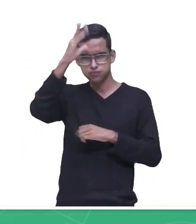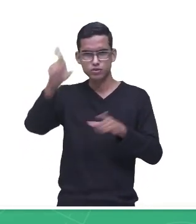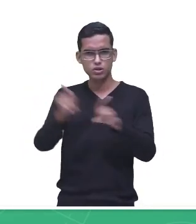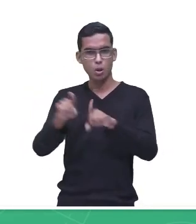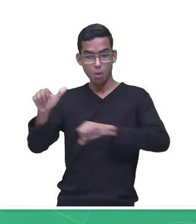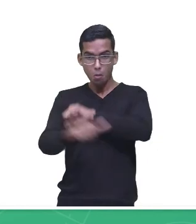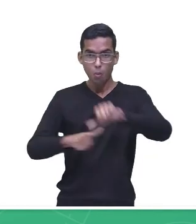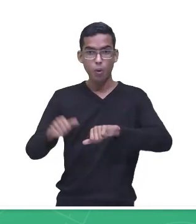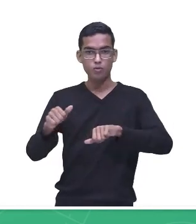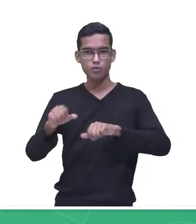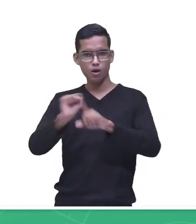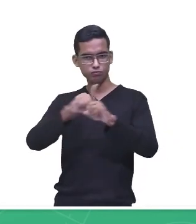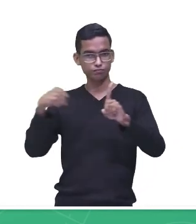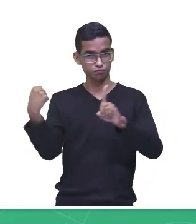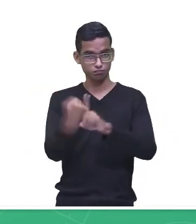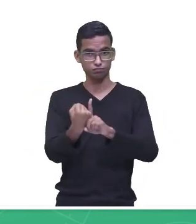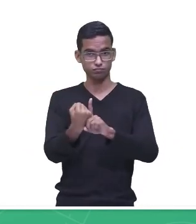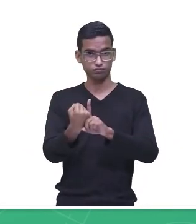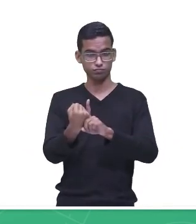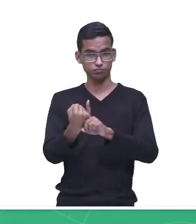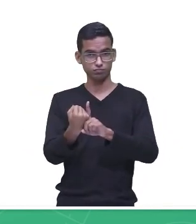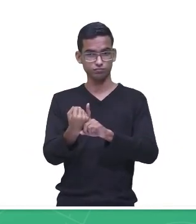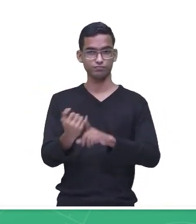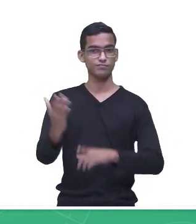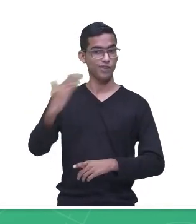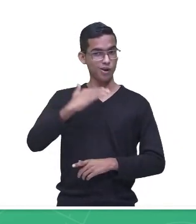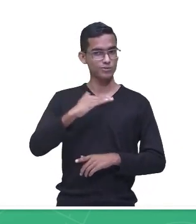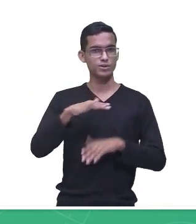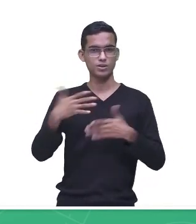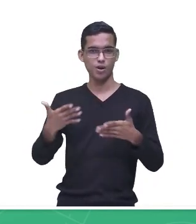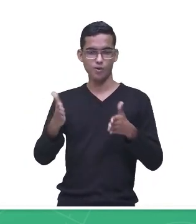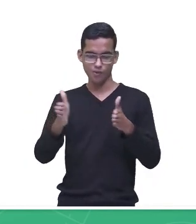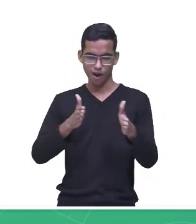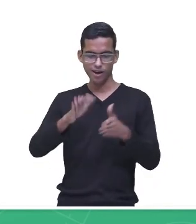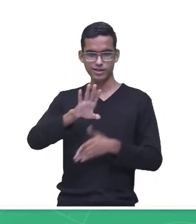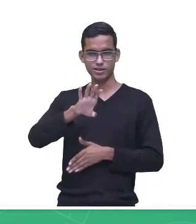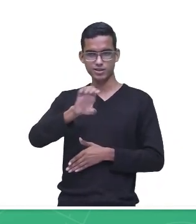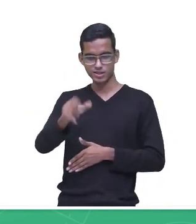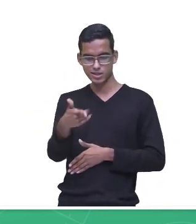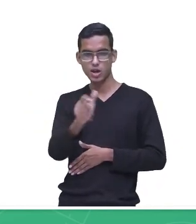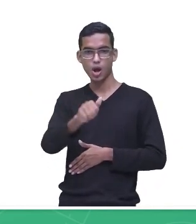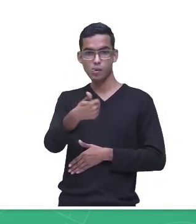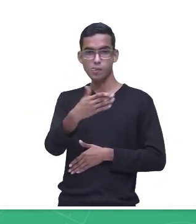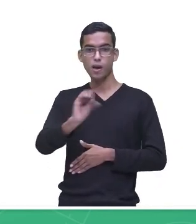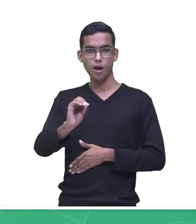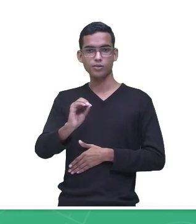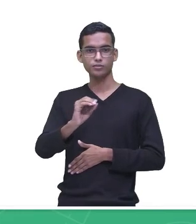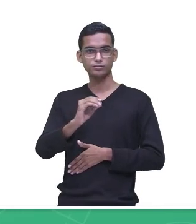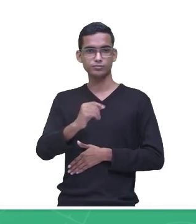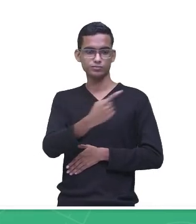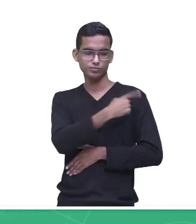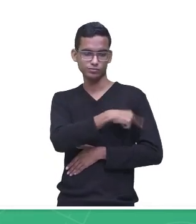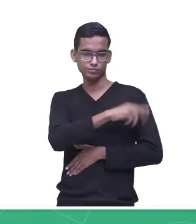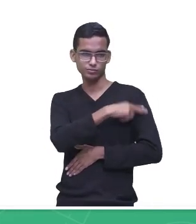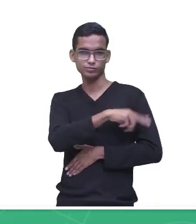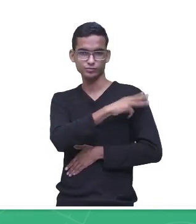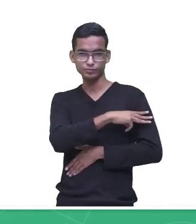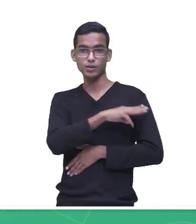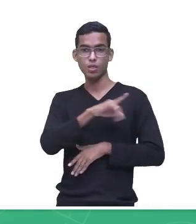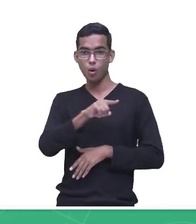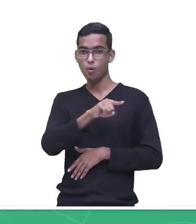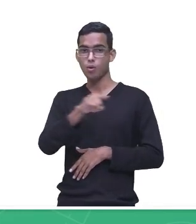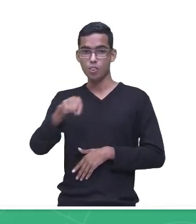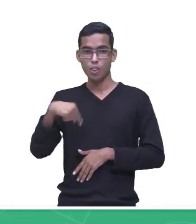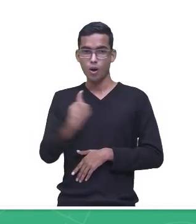sociedade? Então, segundo EJA, né? 10ª etapa do ensino médio, estamos aqui para ajudar